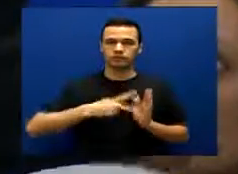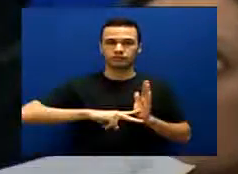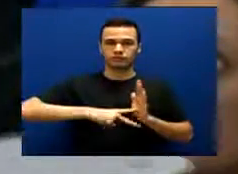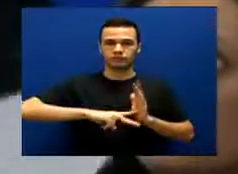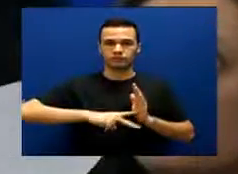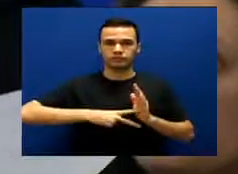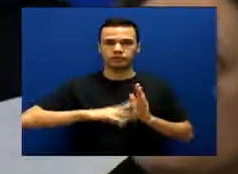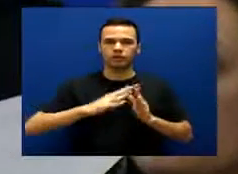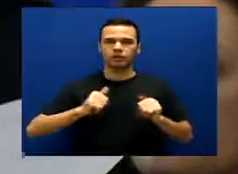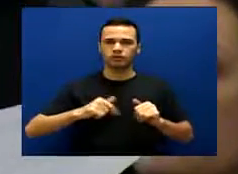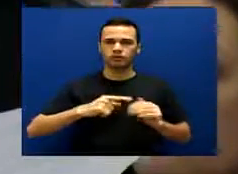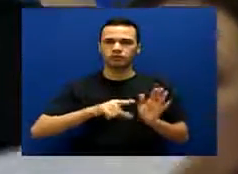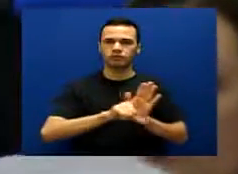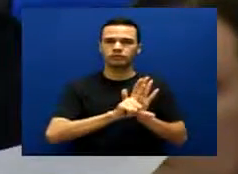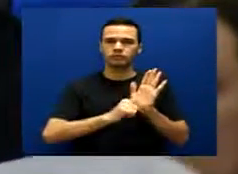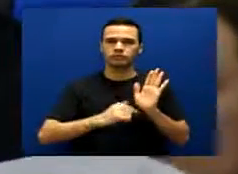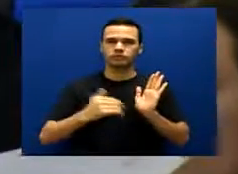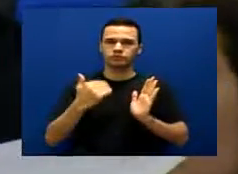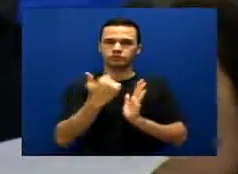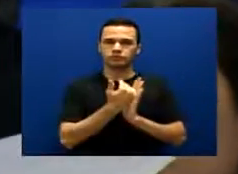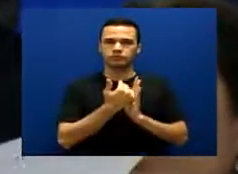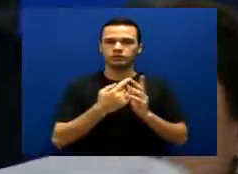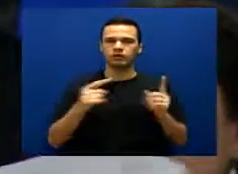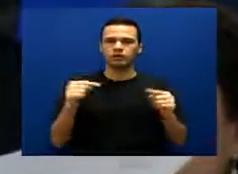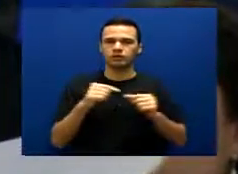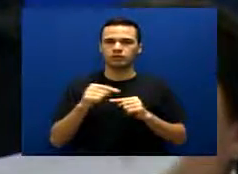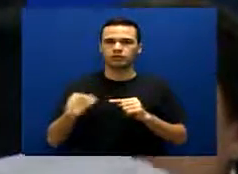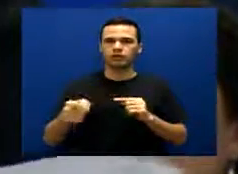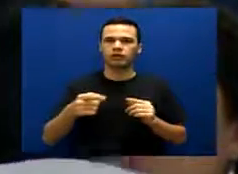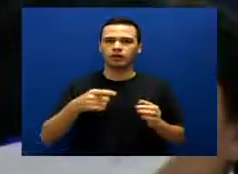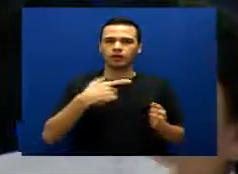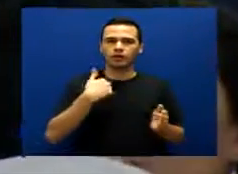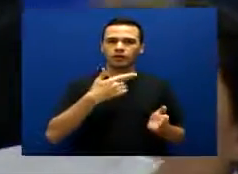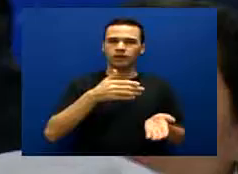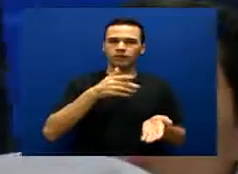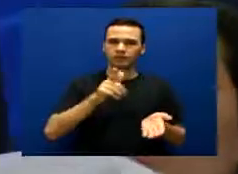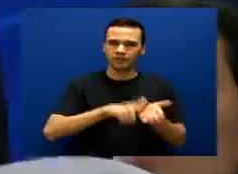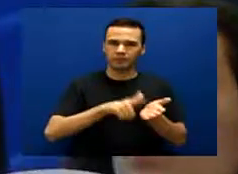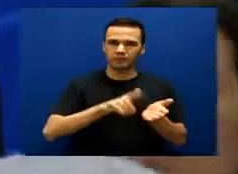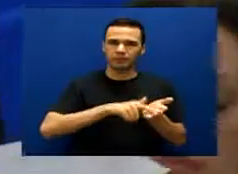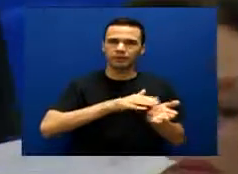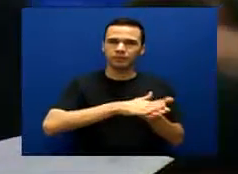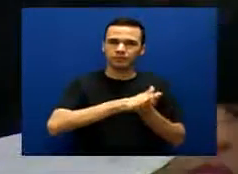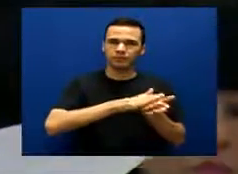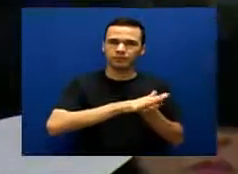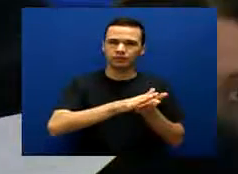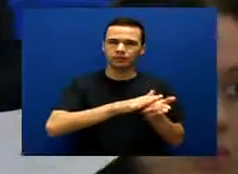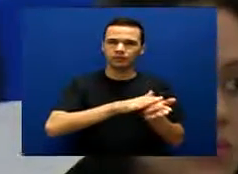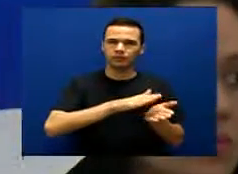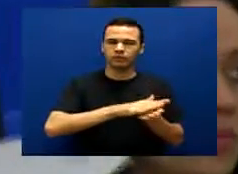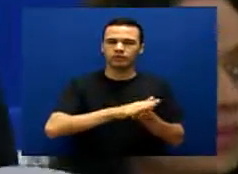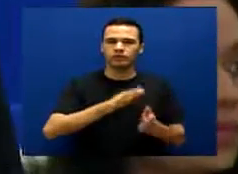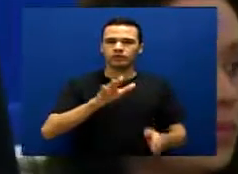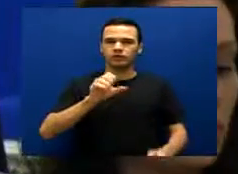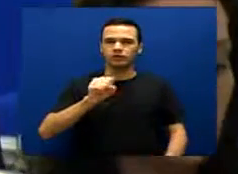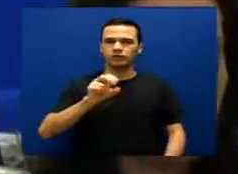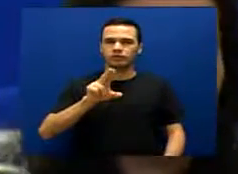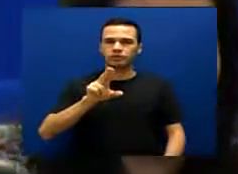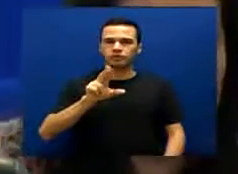pequena emenda aqui, pedindo que no caso das folhas de sulfite, que aqui fala 75 gramas, que